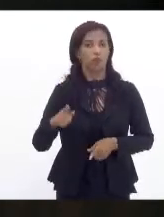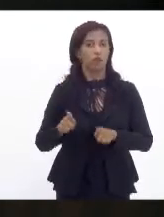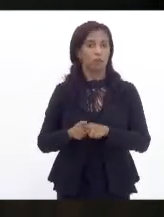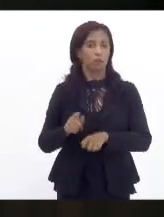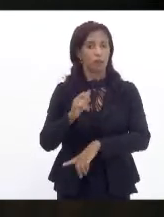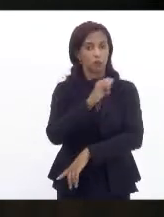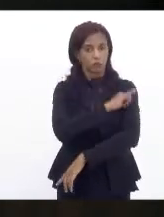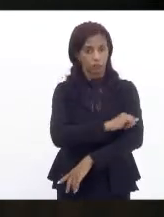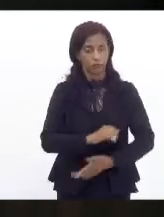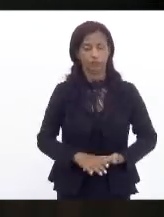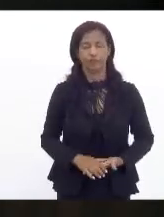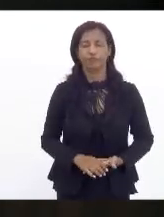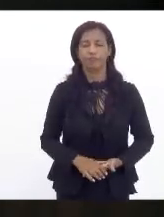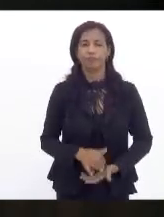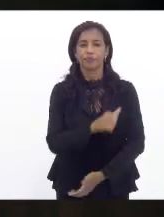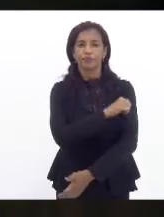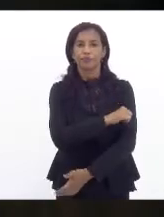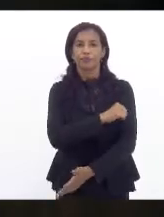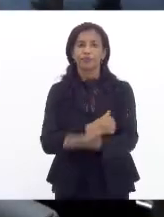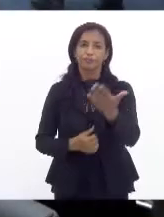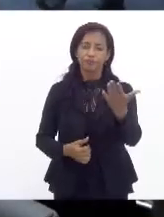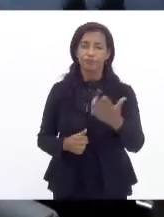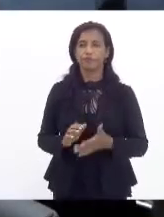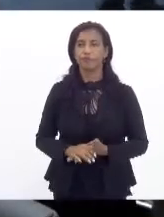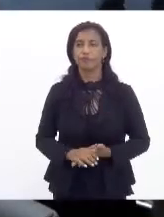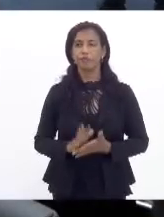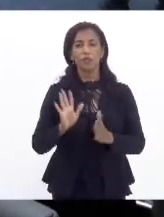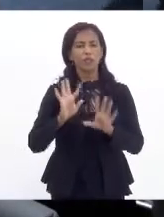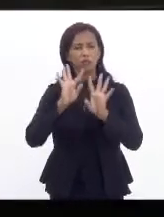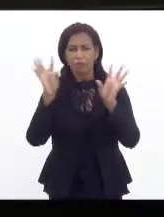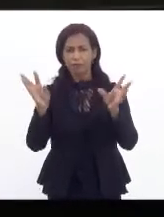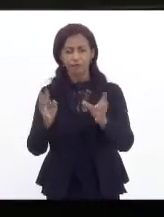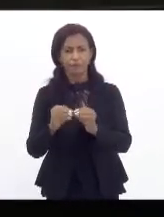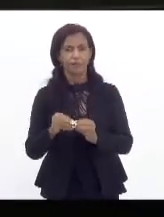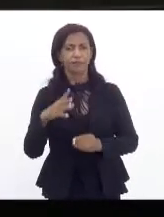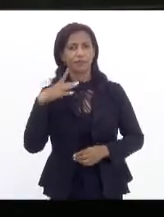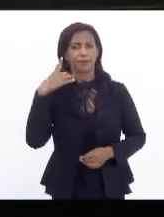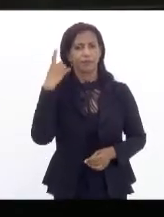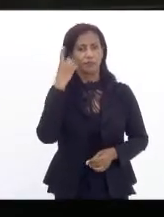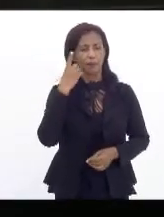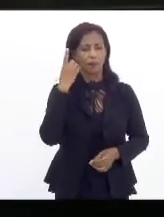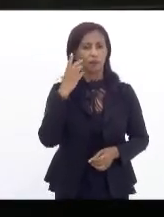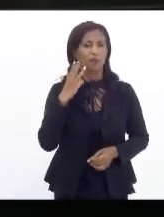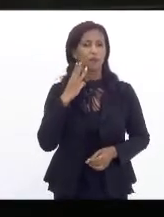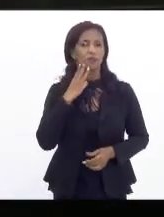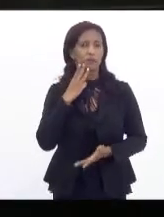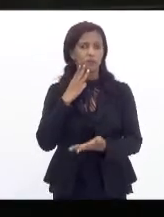Ok? Deputada enfermeira. Não, então, só para terminar, o deputado Valdec